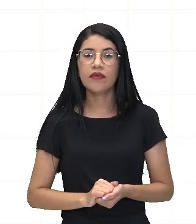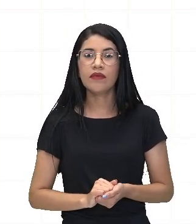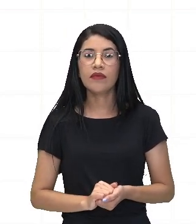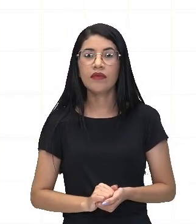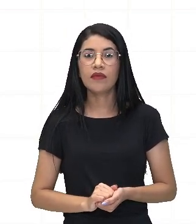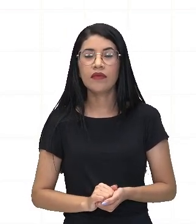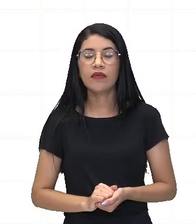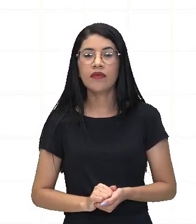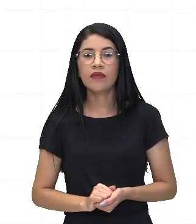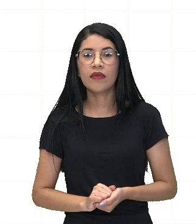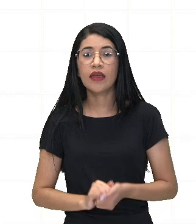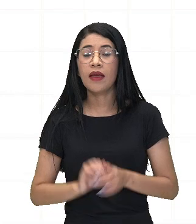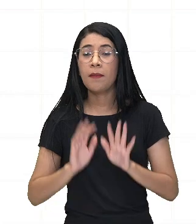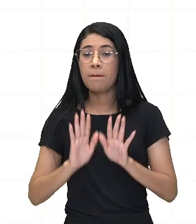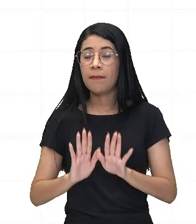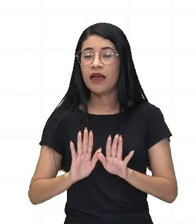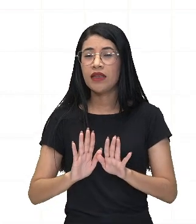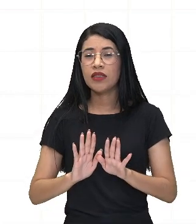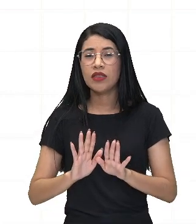1979. Só em